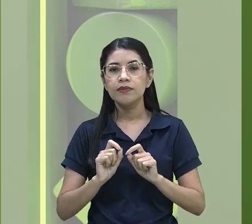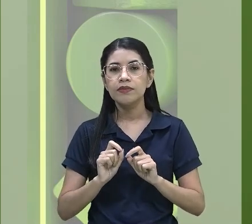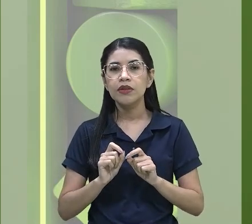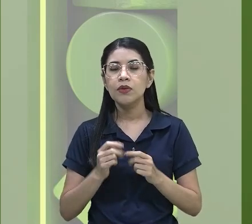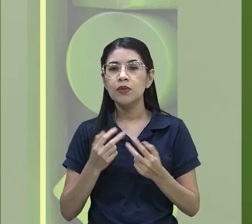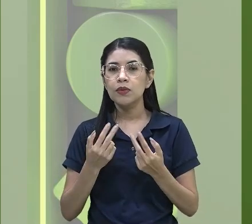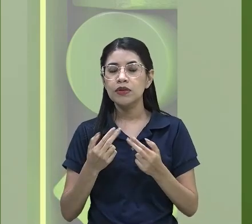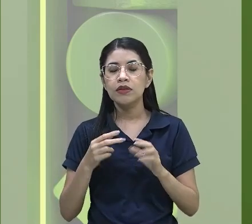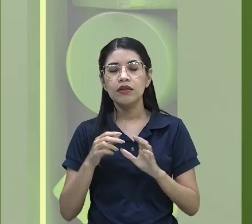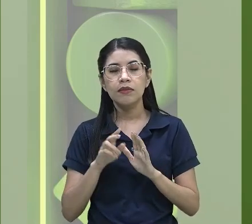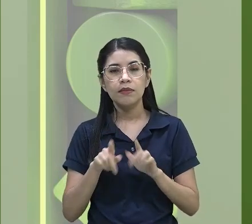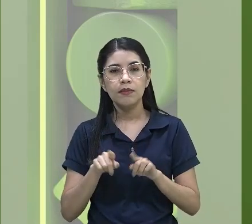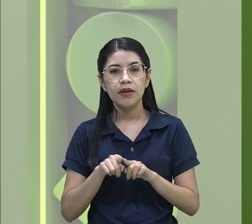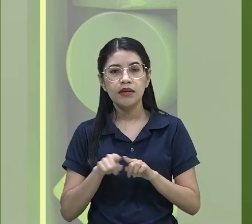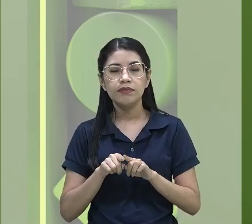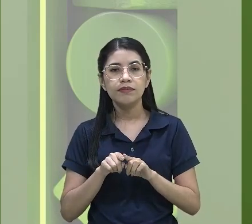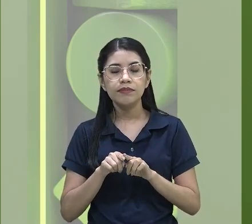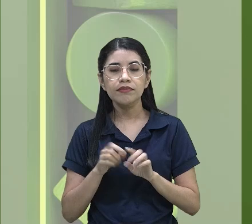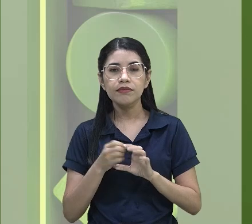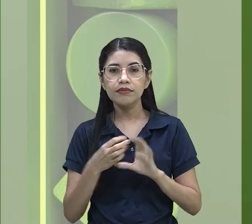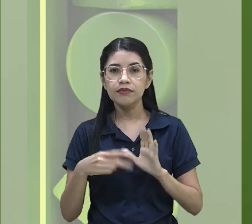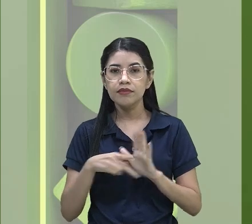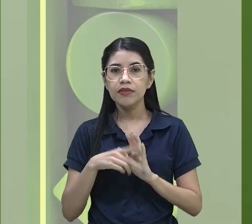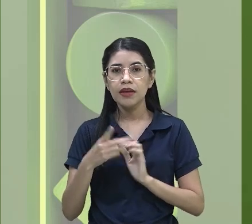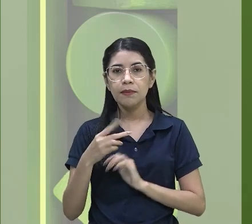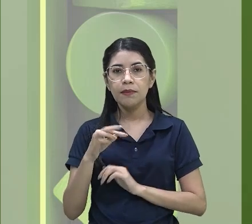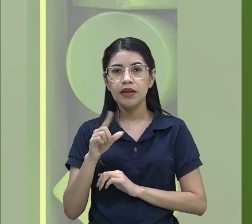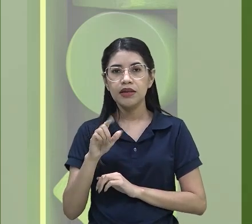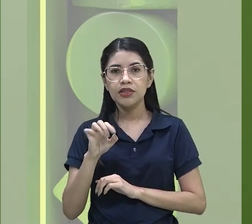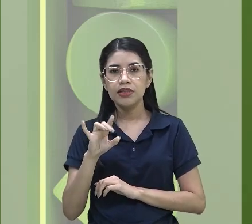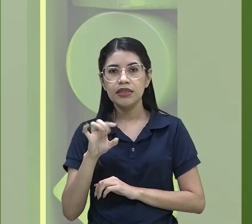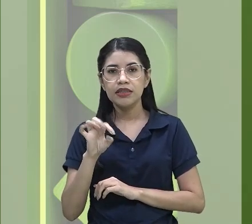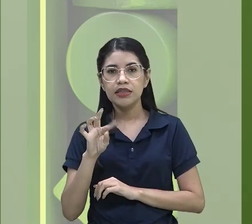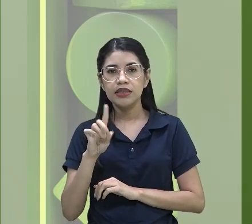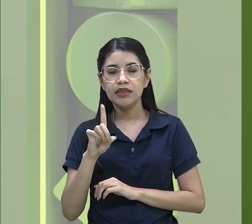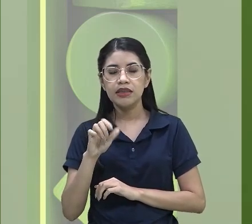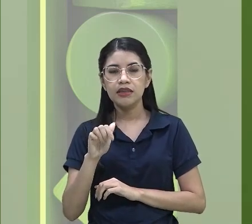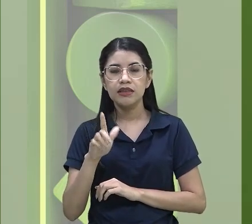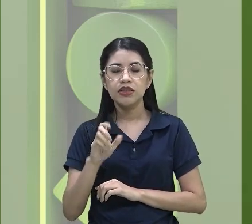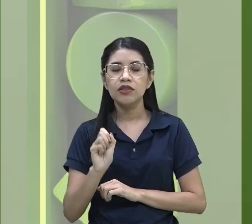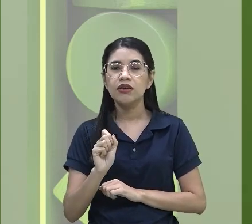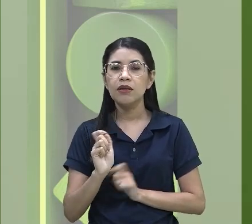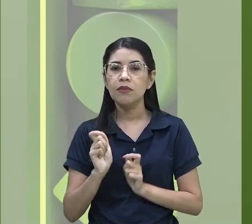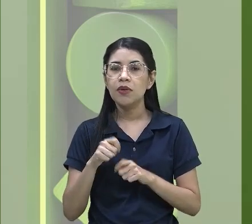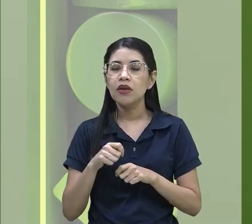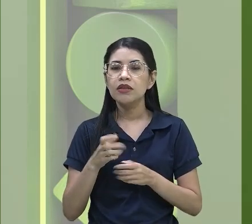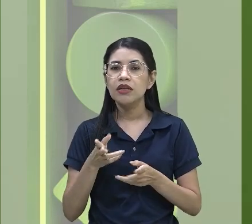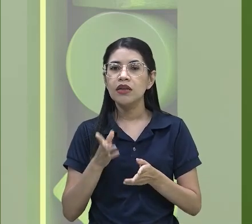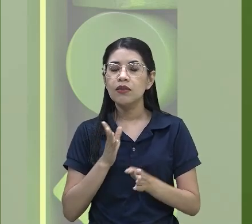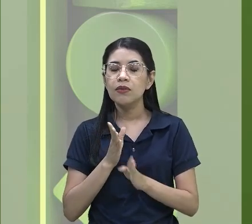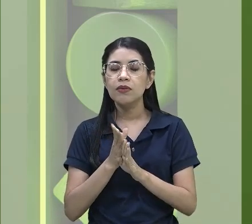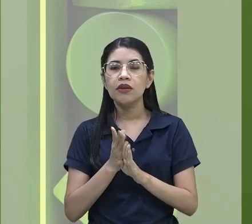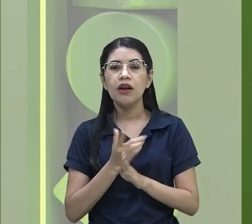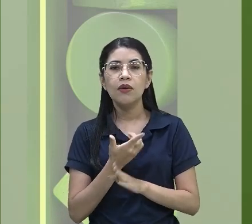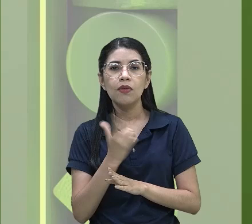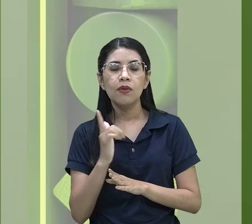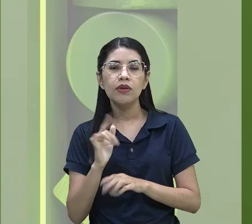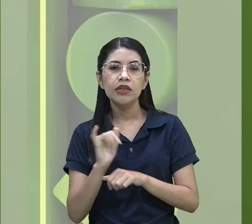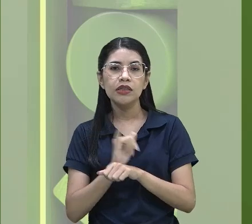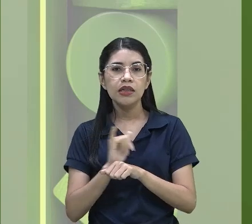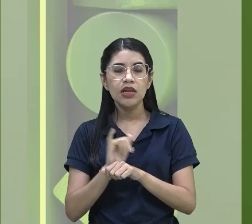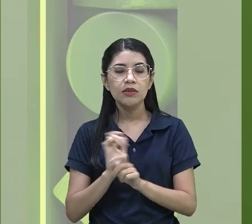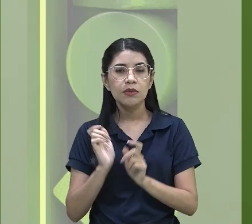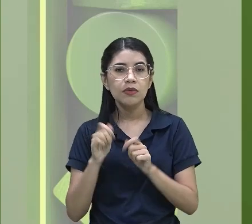da plasticidade, fazer com que outros caminhos sejam criados para que ocorram